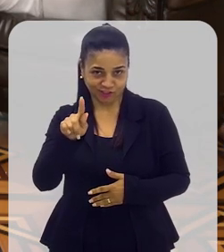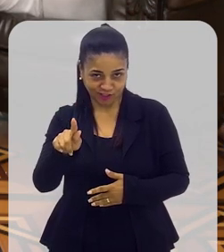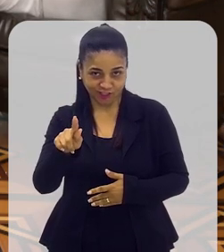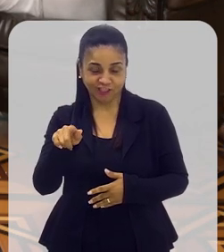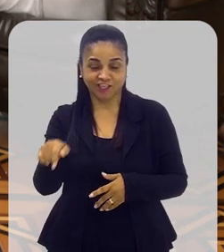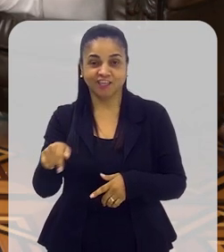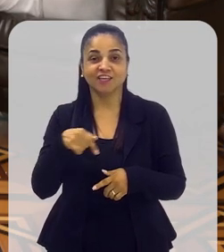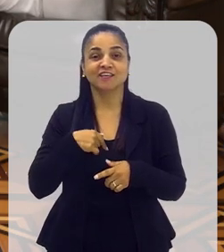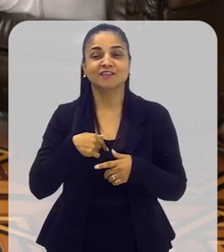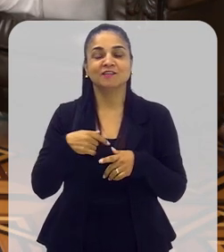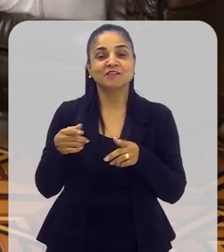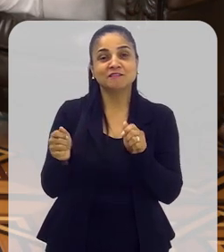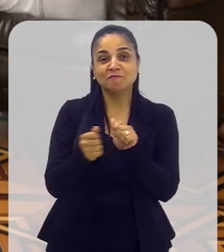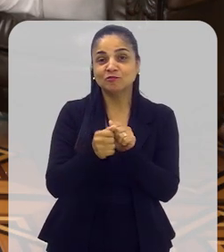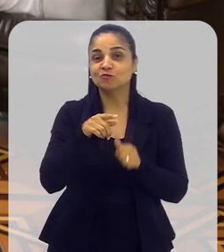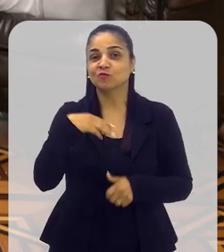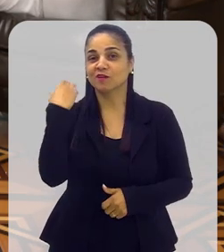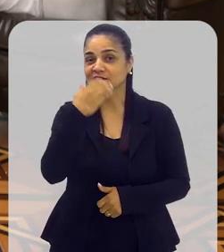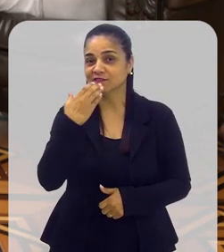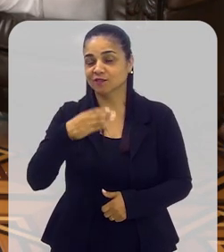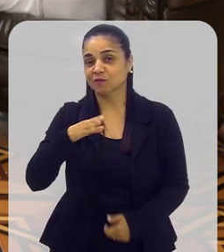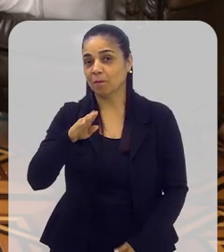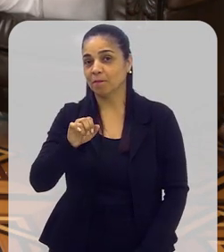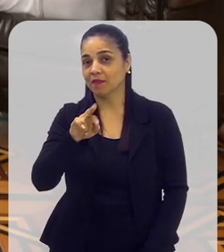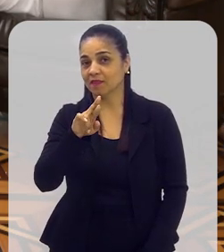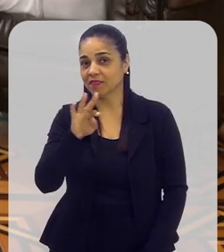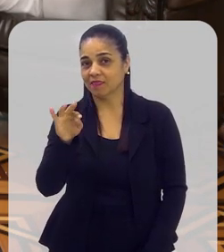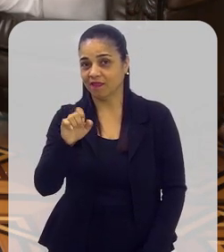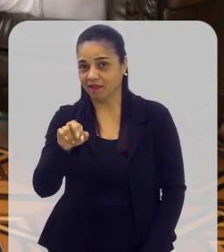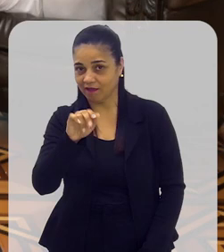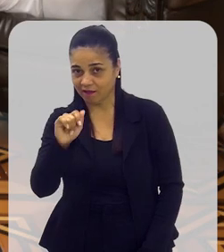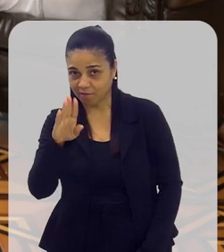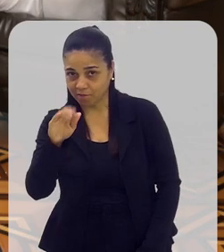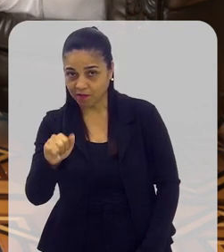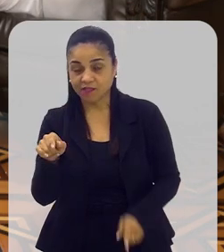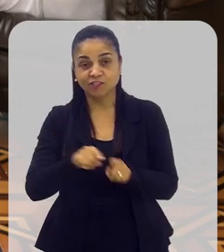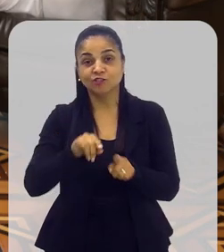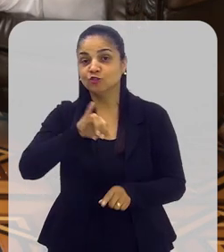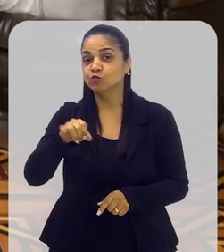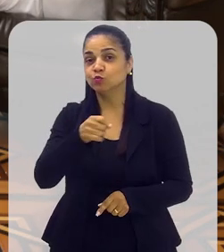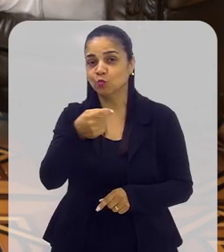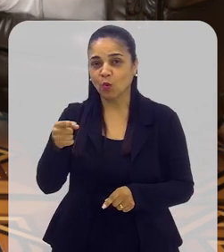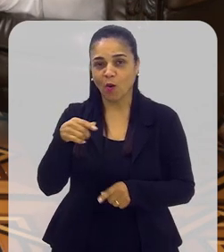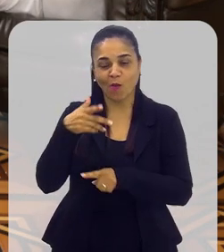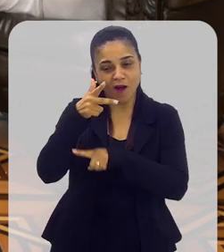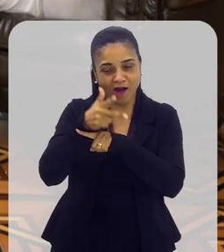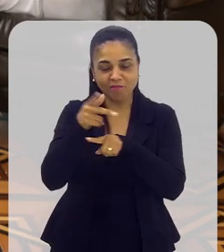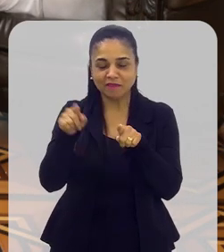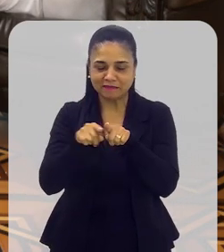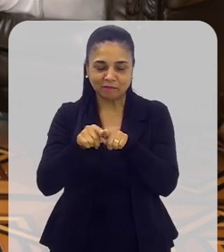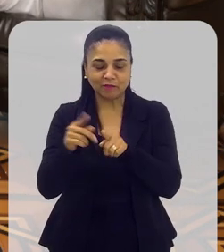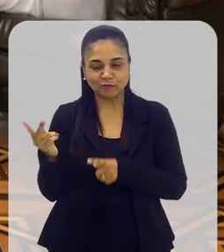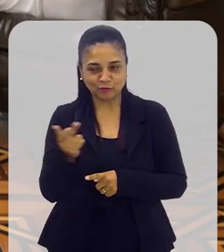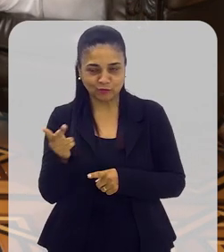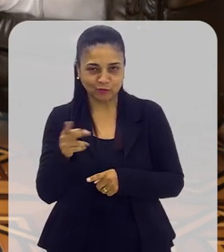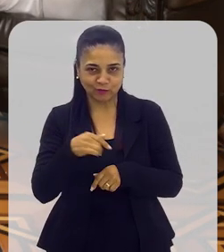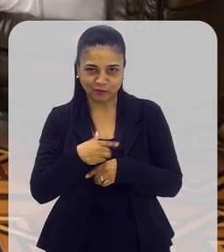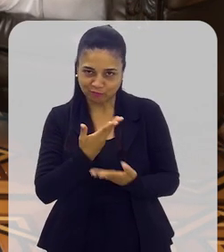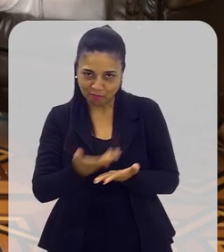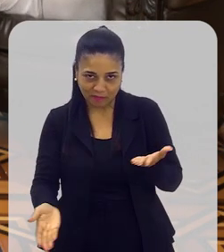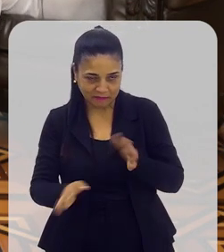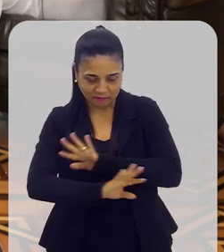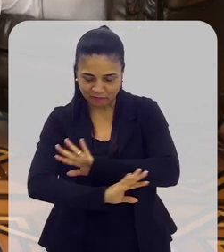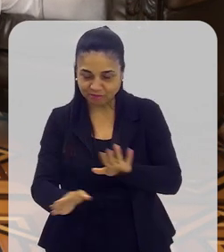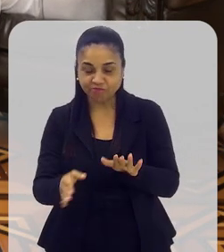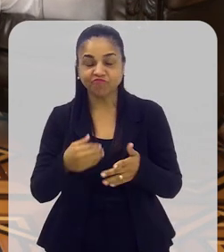certo. É isso. O Joel e Beterraba estão tentando com ele. João também é o perdido. João é o nosso câmera, estamos perdidos. Mas vai dar certo.